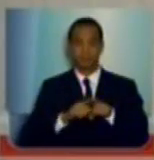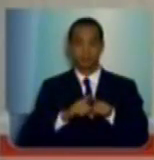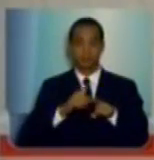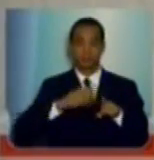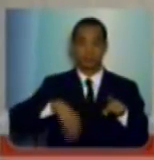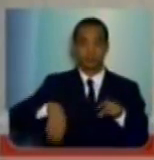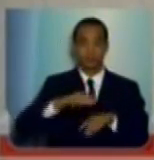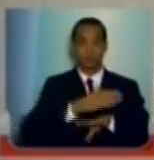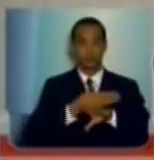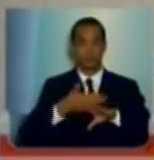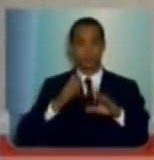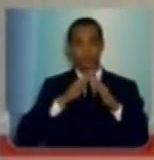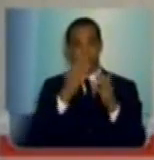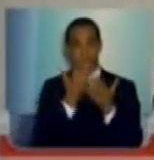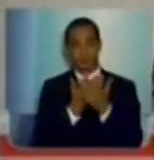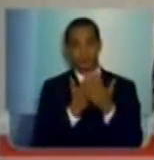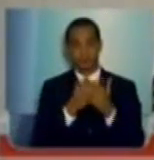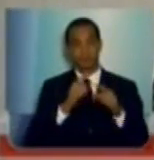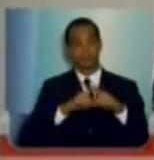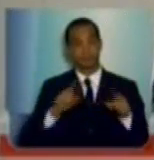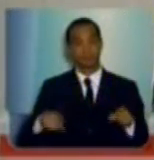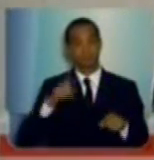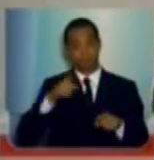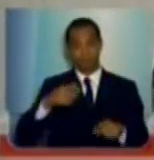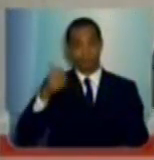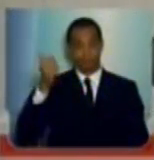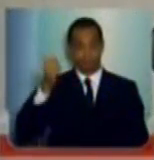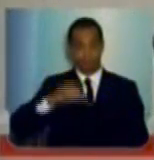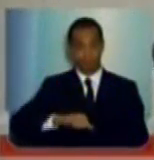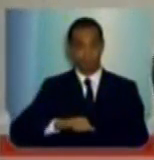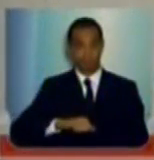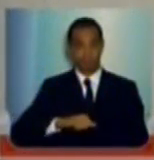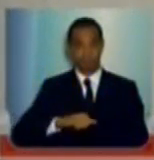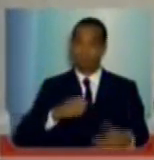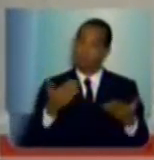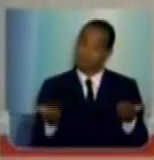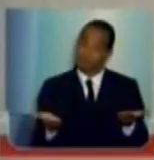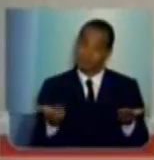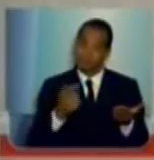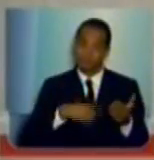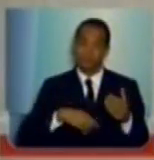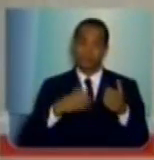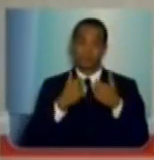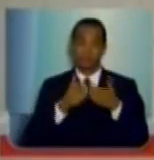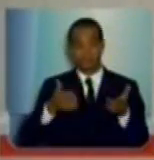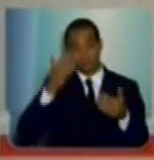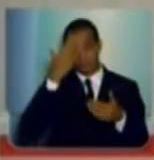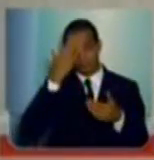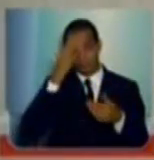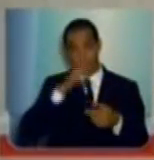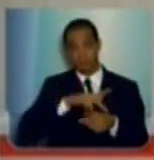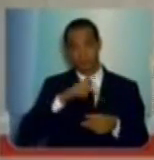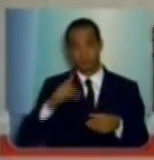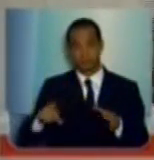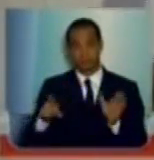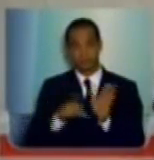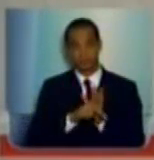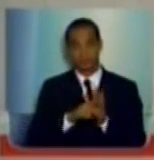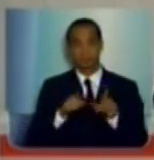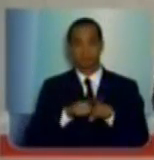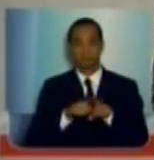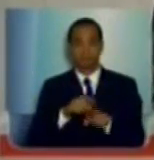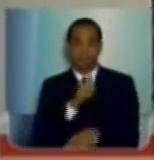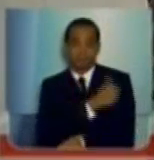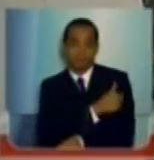parte das nossas escolas mas lá a situação está muito crítica e não foi à toa que os professores os